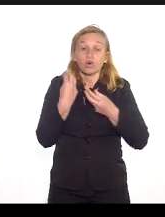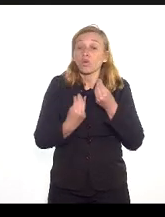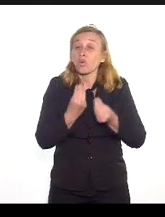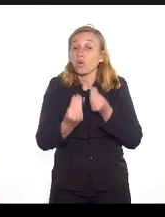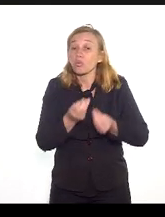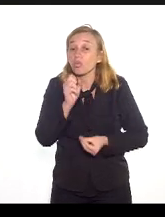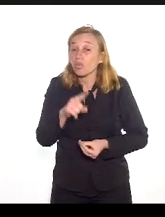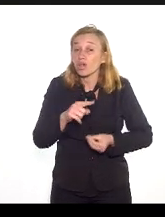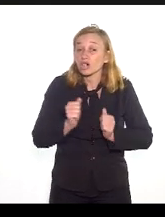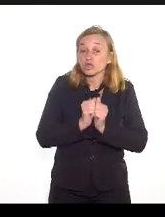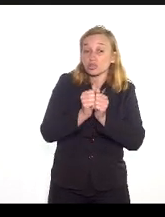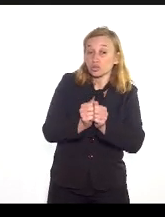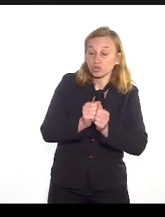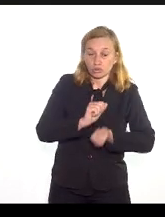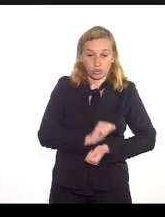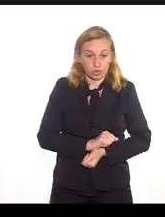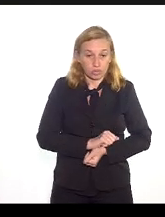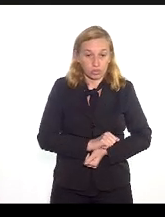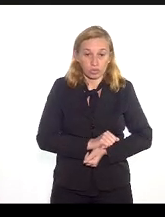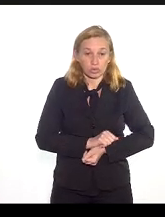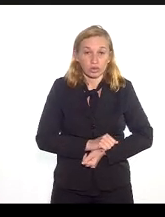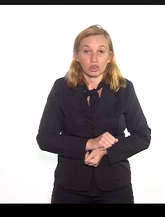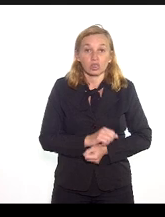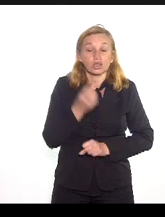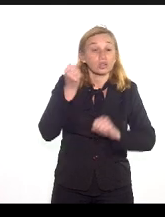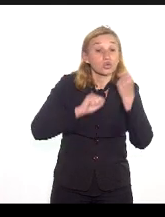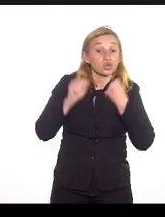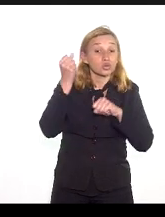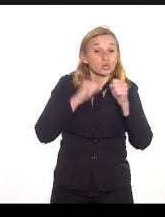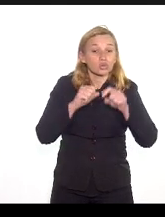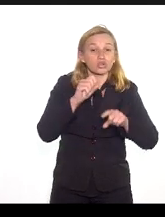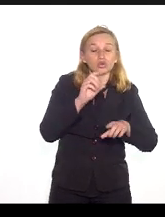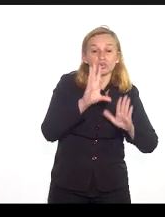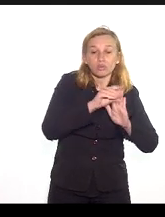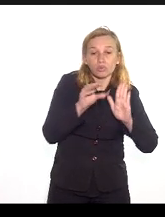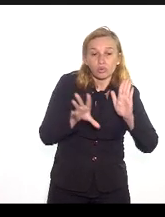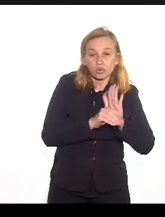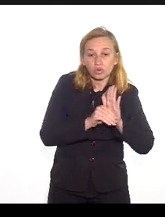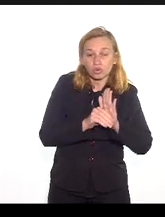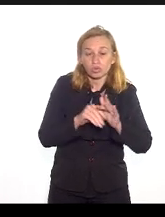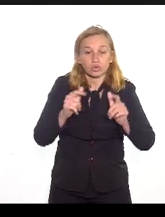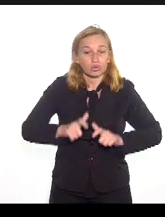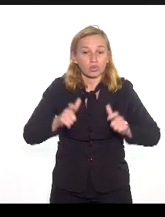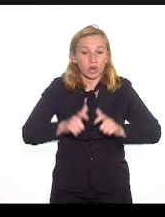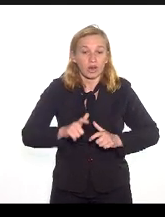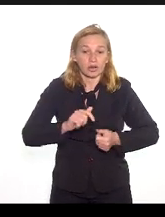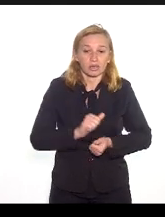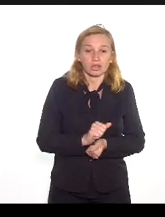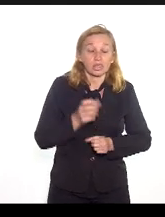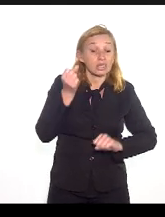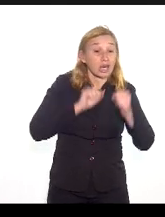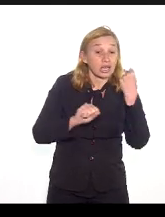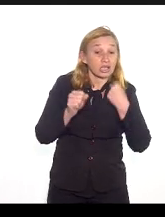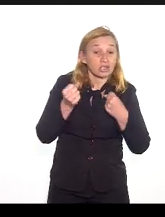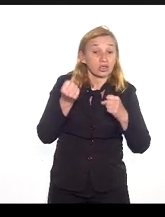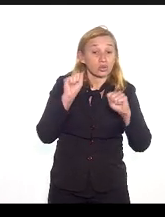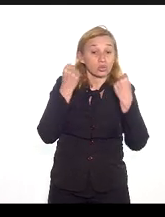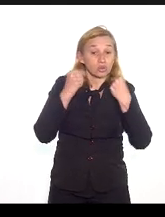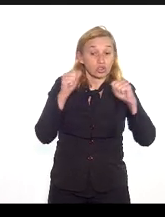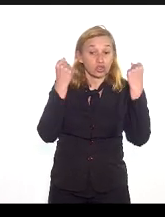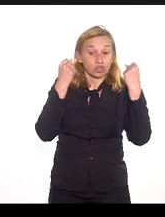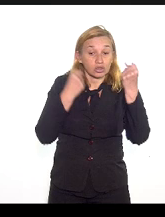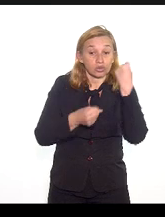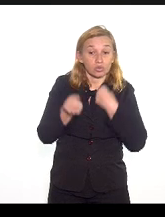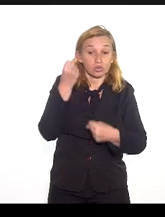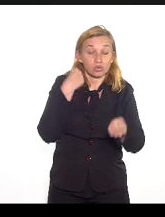alavancagem junto com a alavancagem da indústria, do conteúdo local na indústria do petróleo do Brasil,